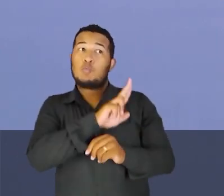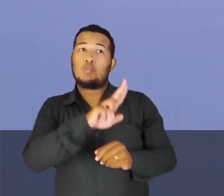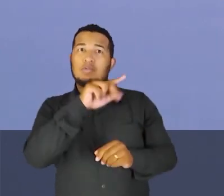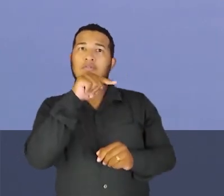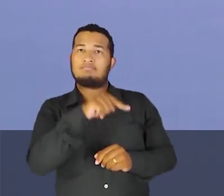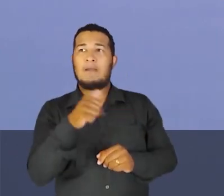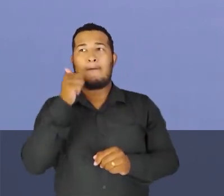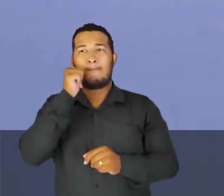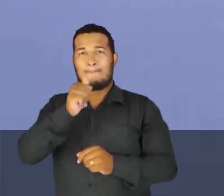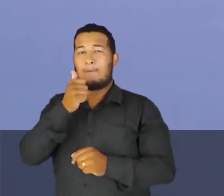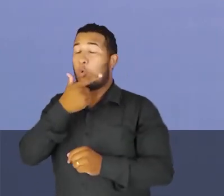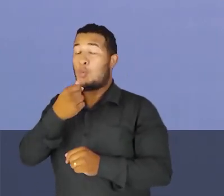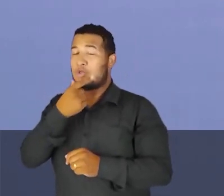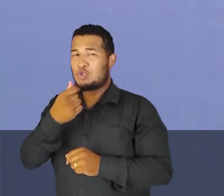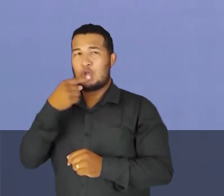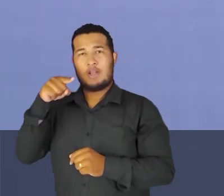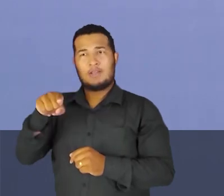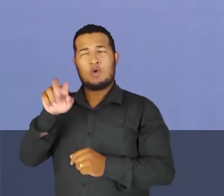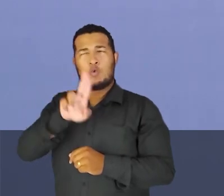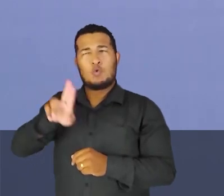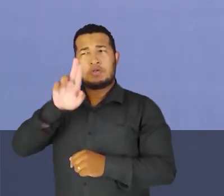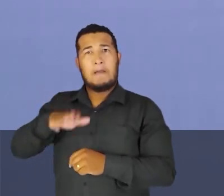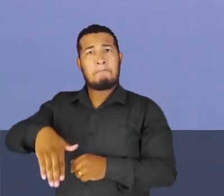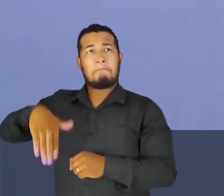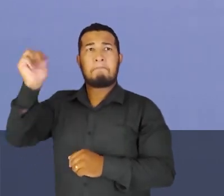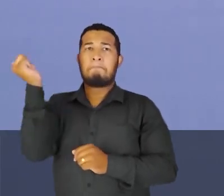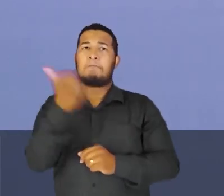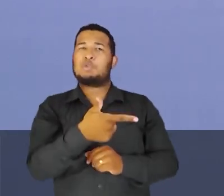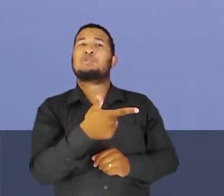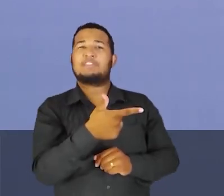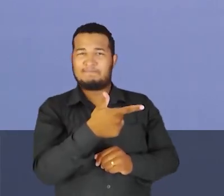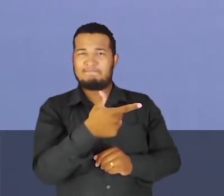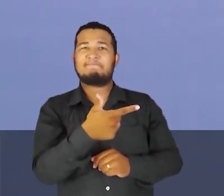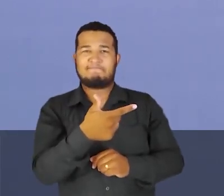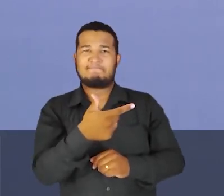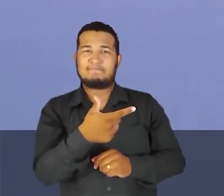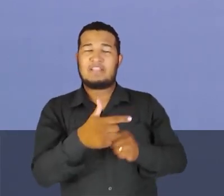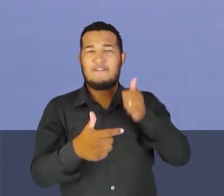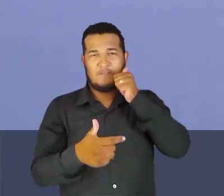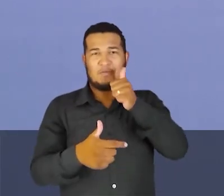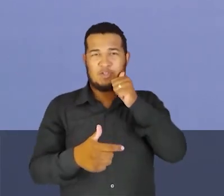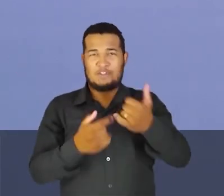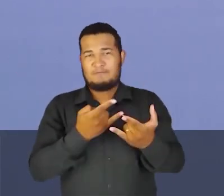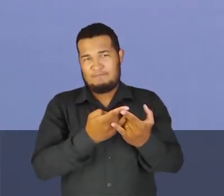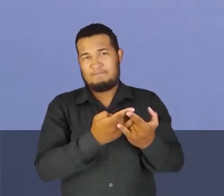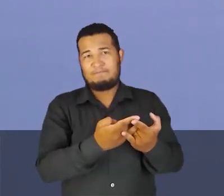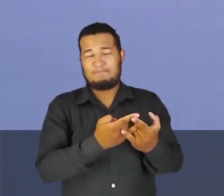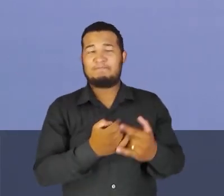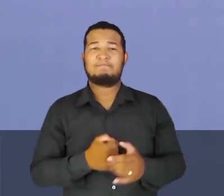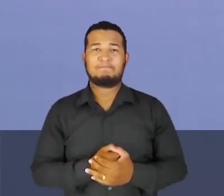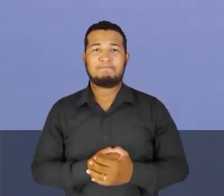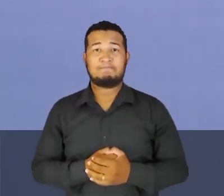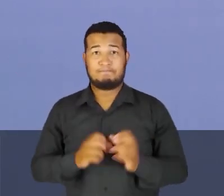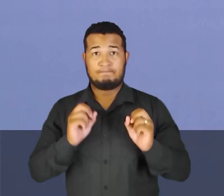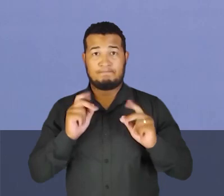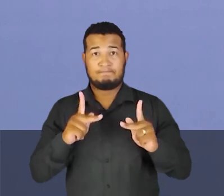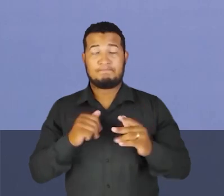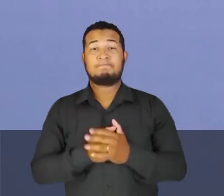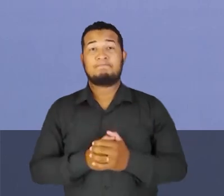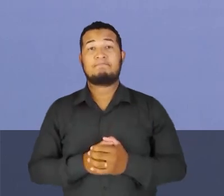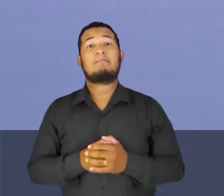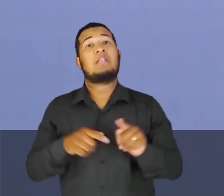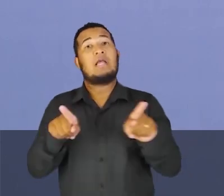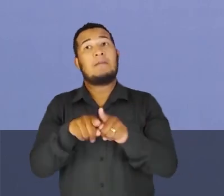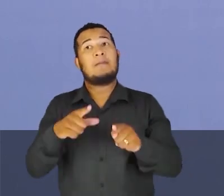camisinha masculina ela é muito mais utilizada pela população do que a camisinha feminina, ok? E nós